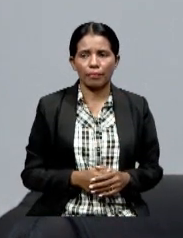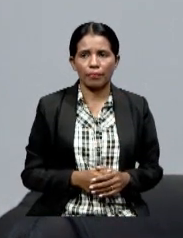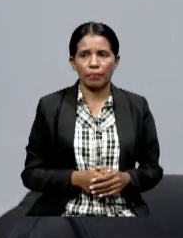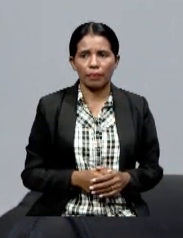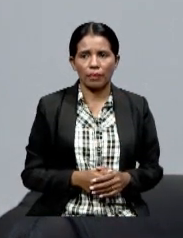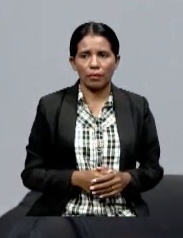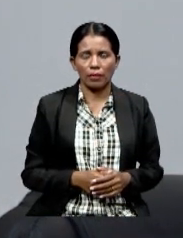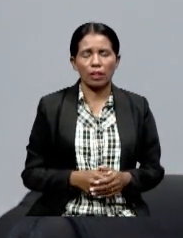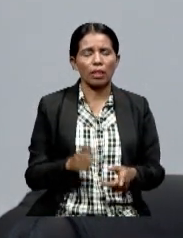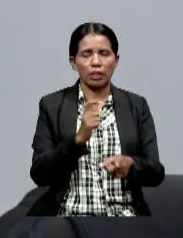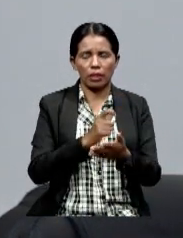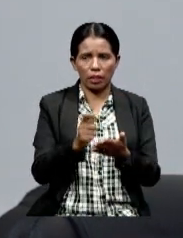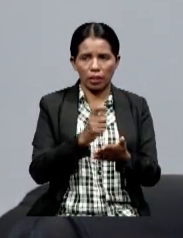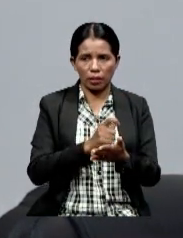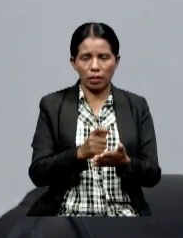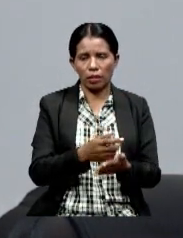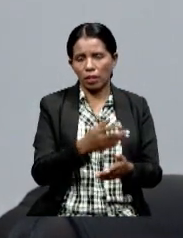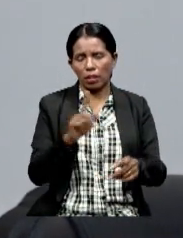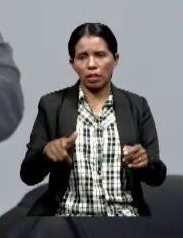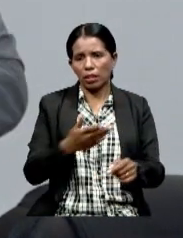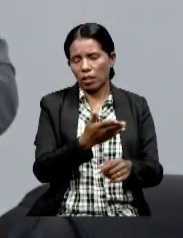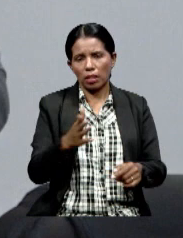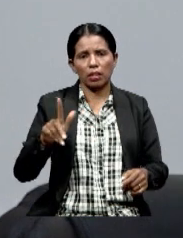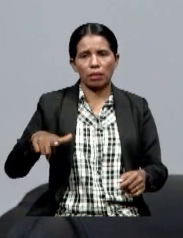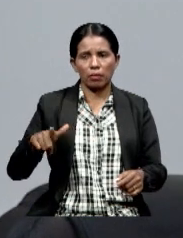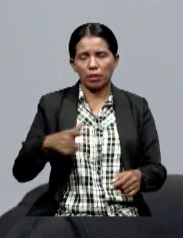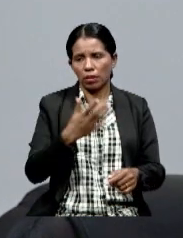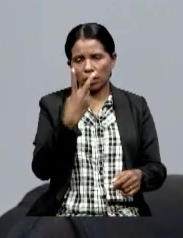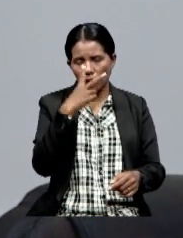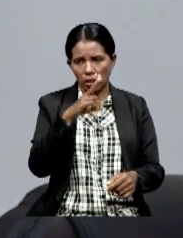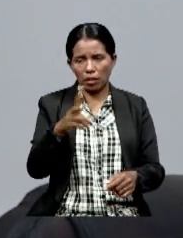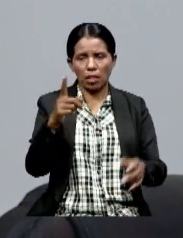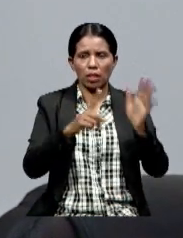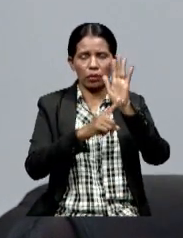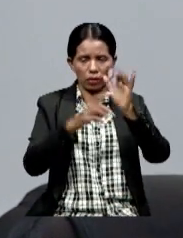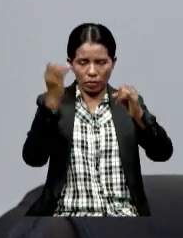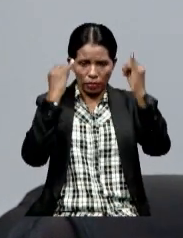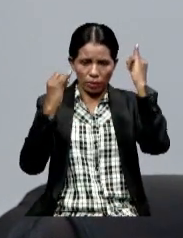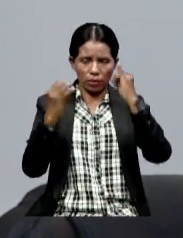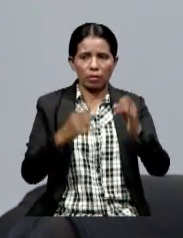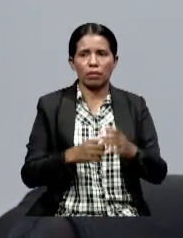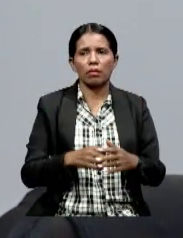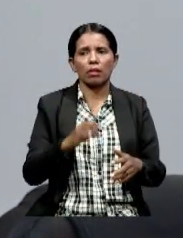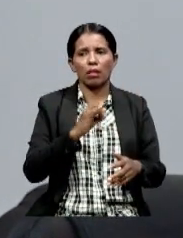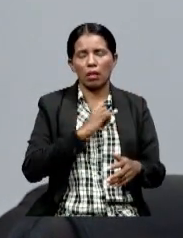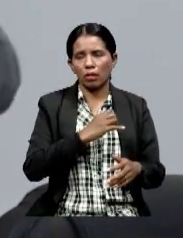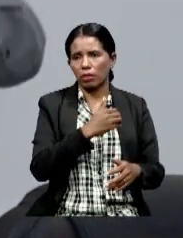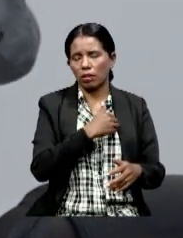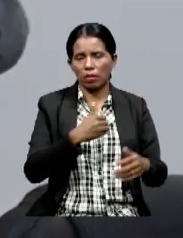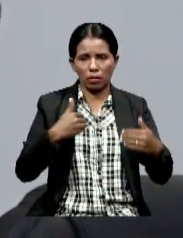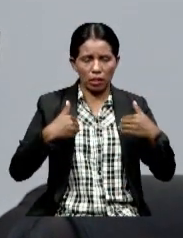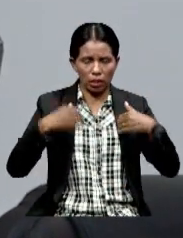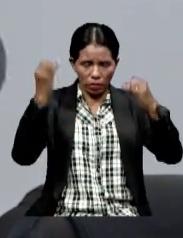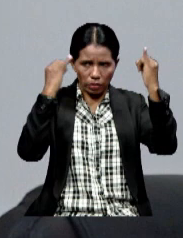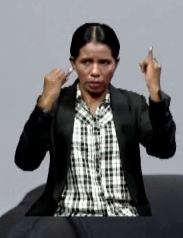Infelizmente, em prática, a não ser se pode ser possível, bem lhe colocar aqui informação, mas bem, how será que a informação para